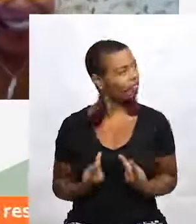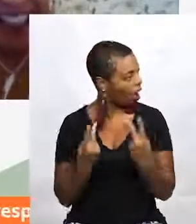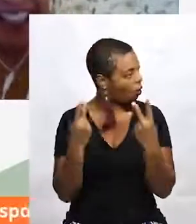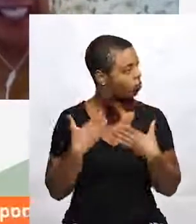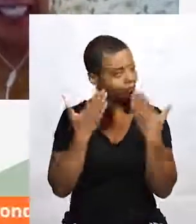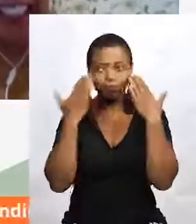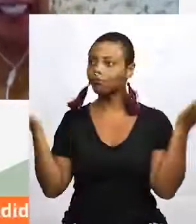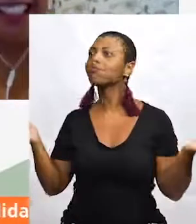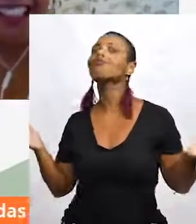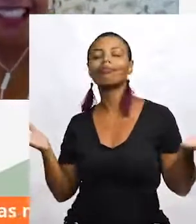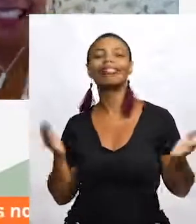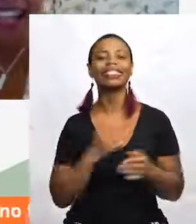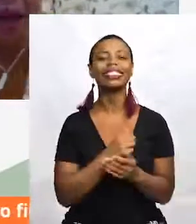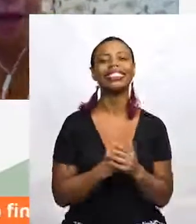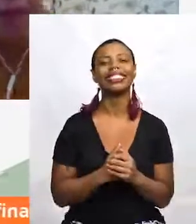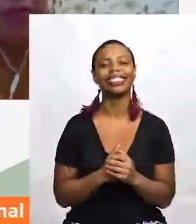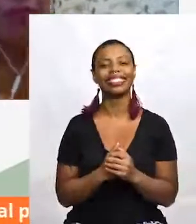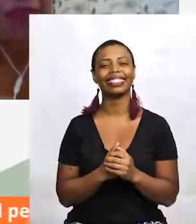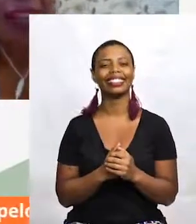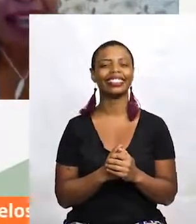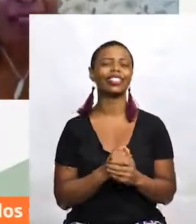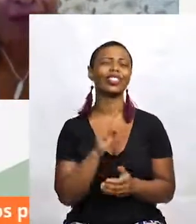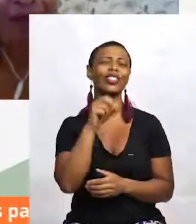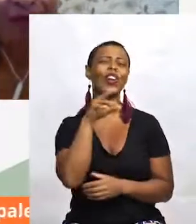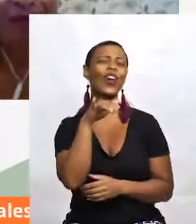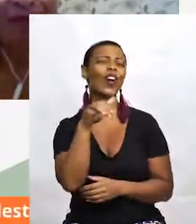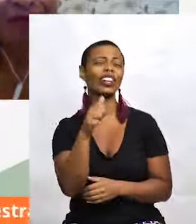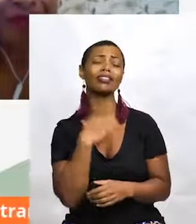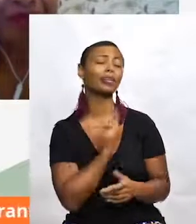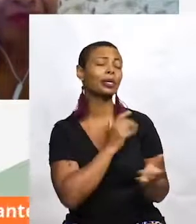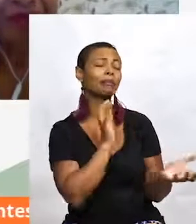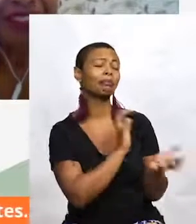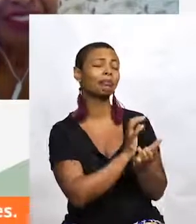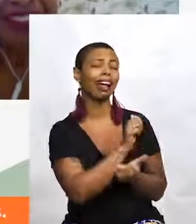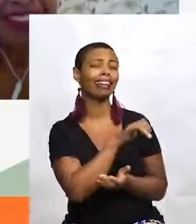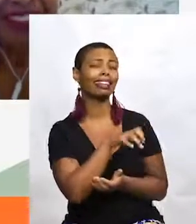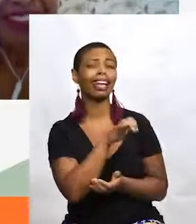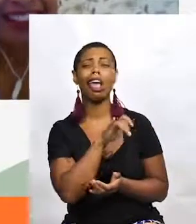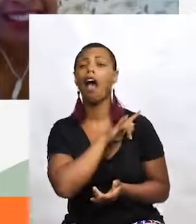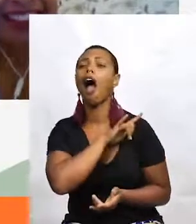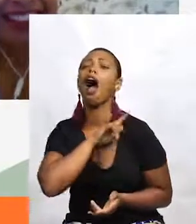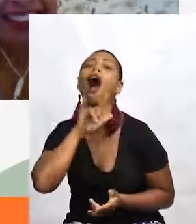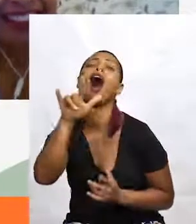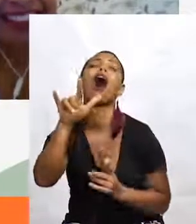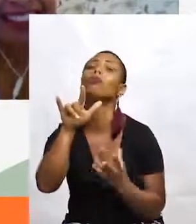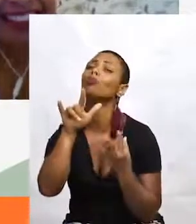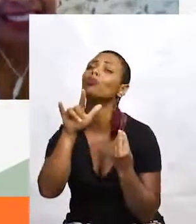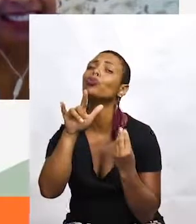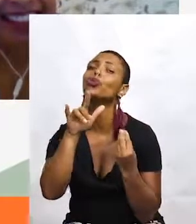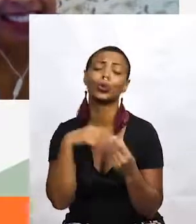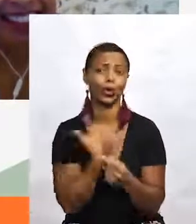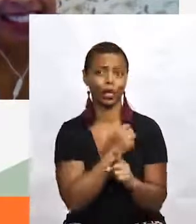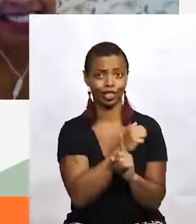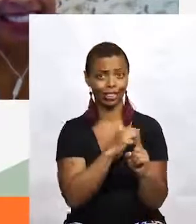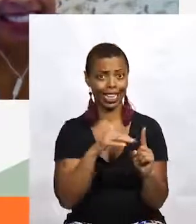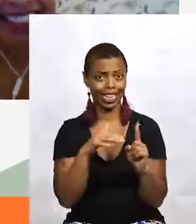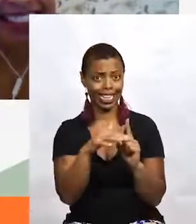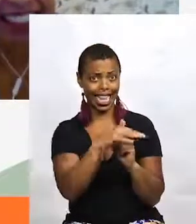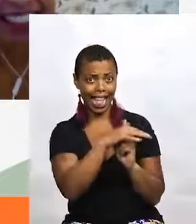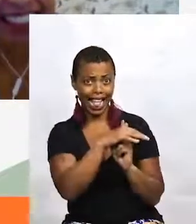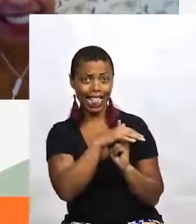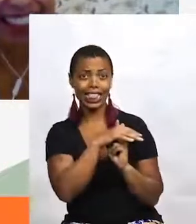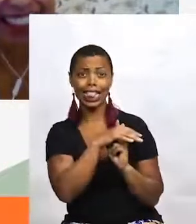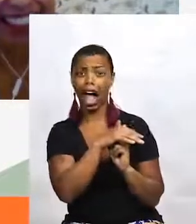dar. Sônia, a gente, o Núcleo AIE ama você muito, né? A nossa sociedade Núcleo